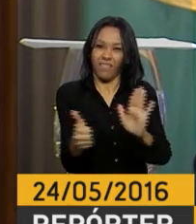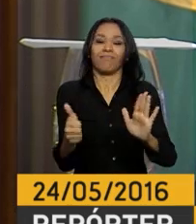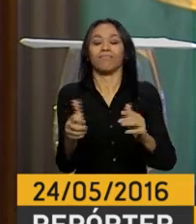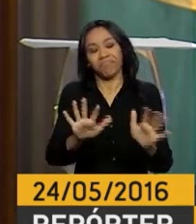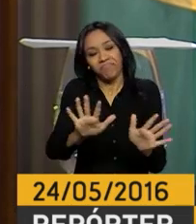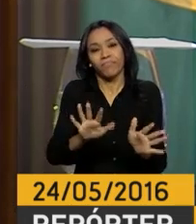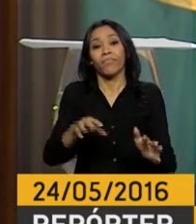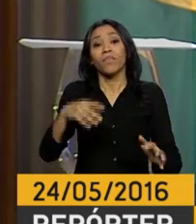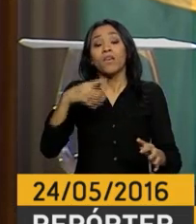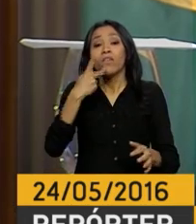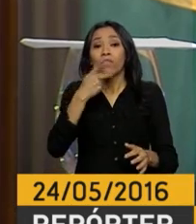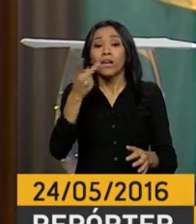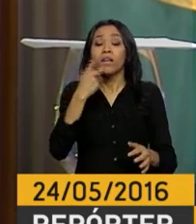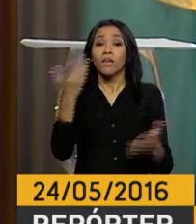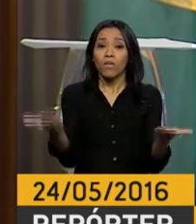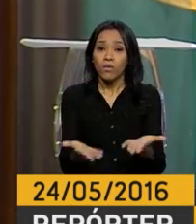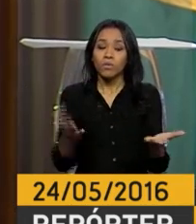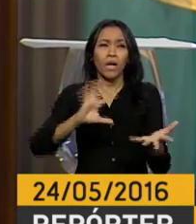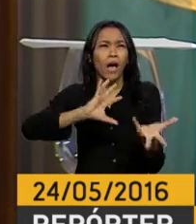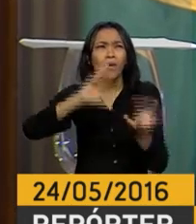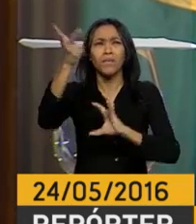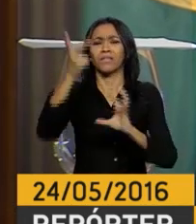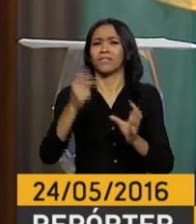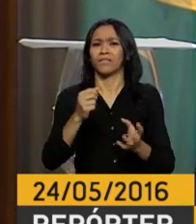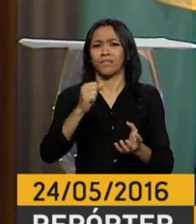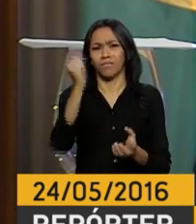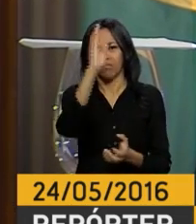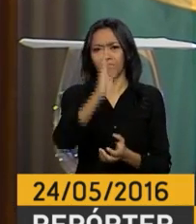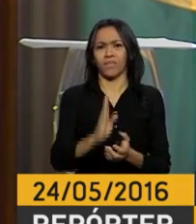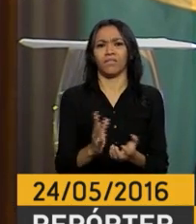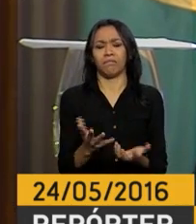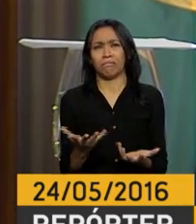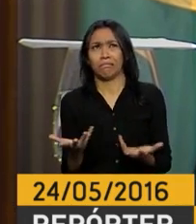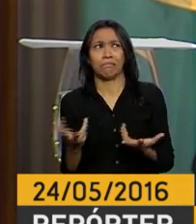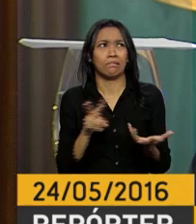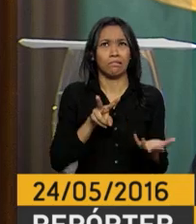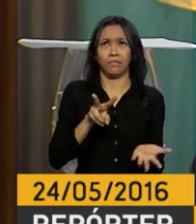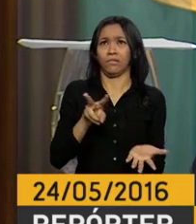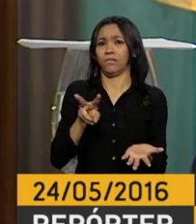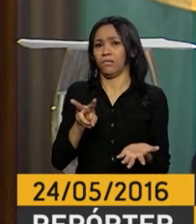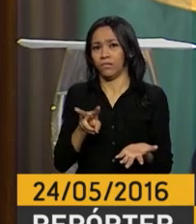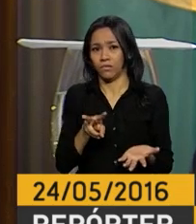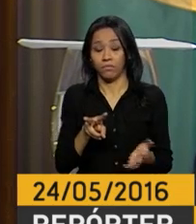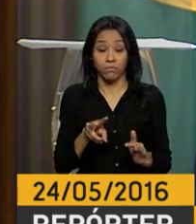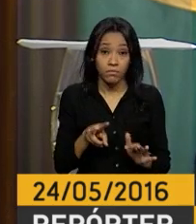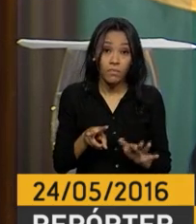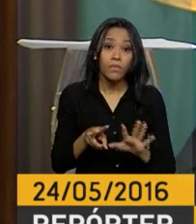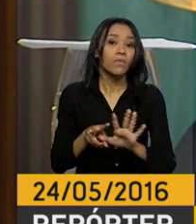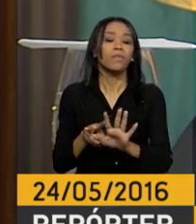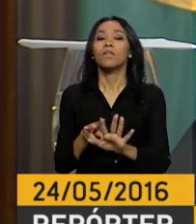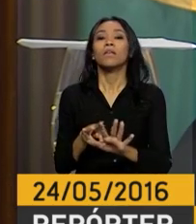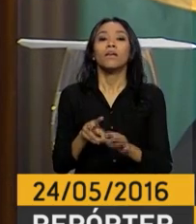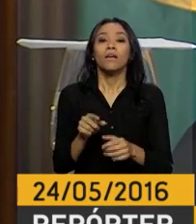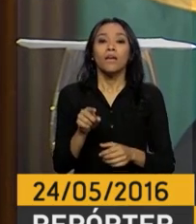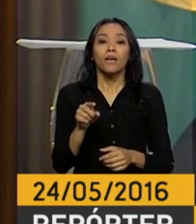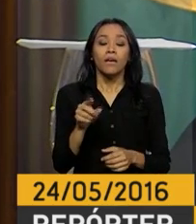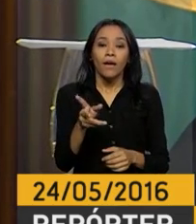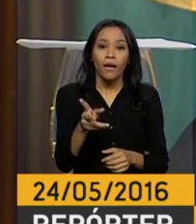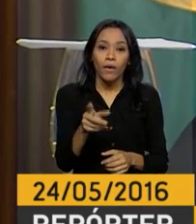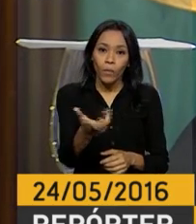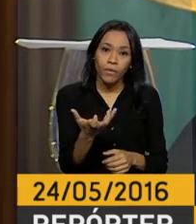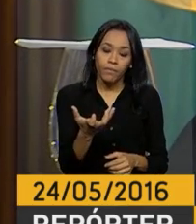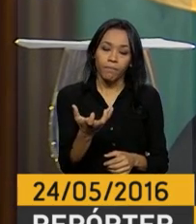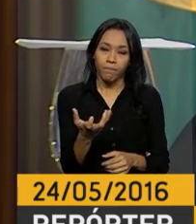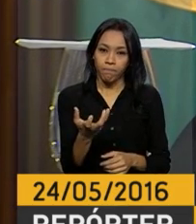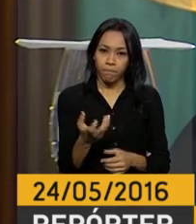momento que nós estamos vivendo no país, né? E volto a dizer, não há, sem embargo de quererem